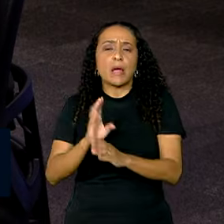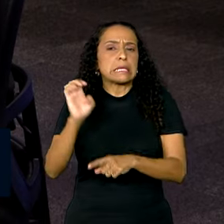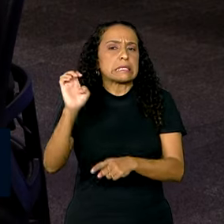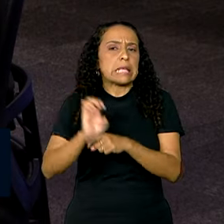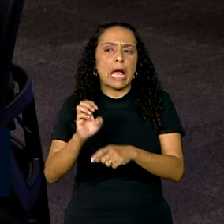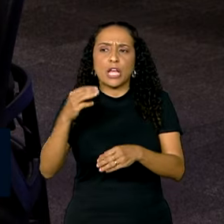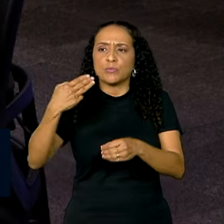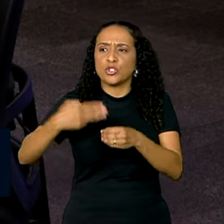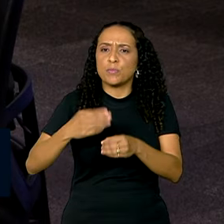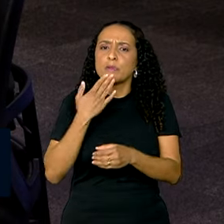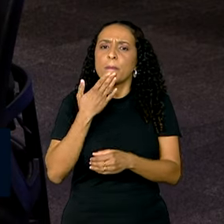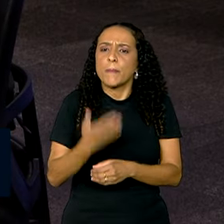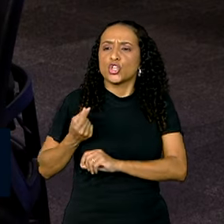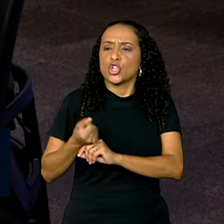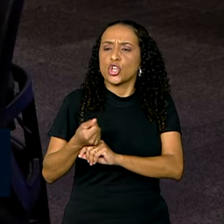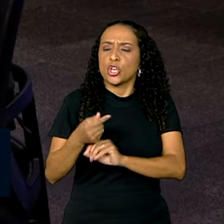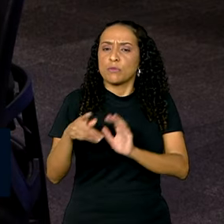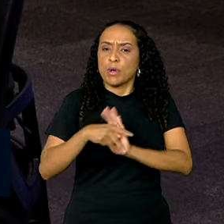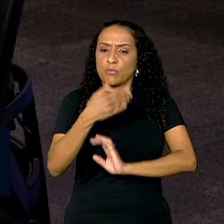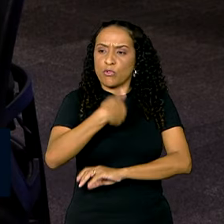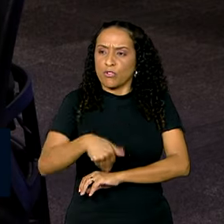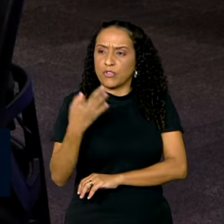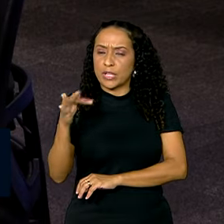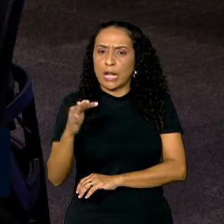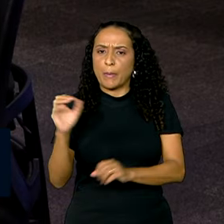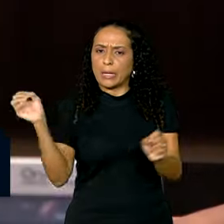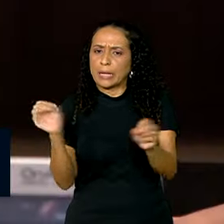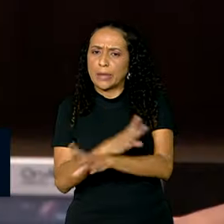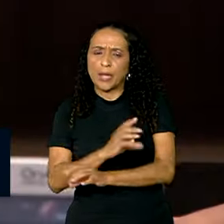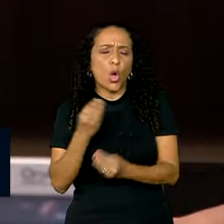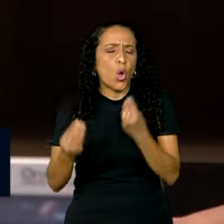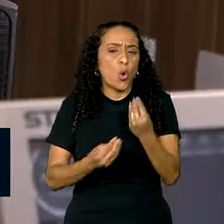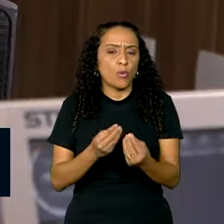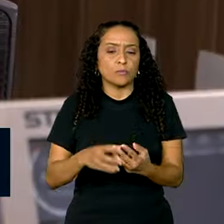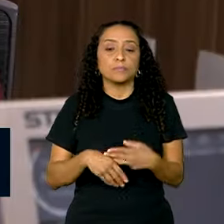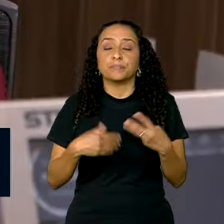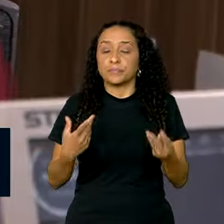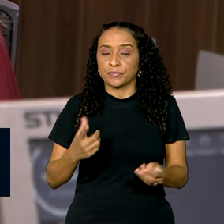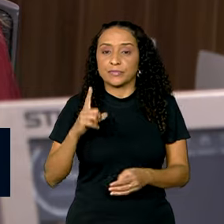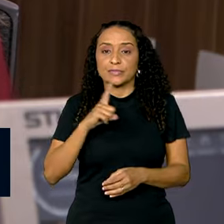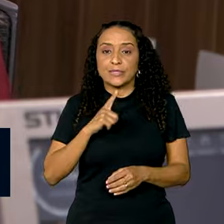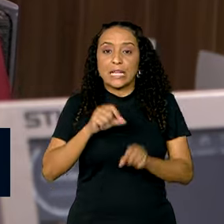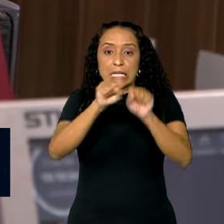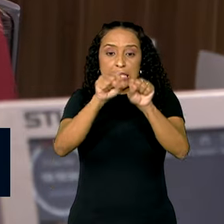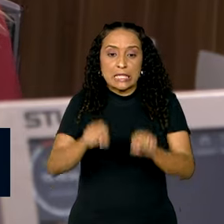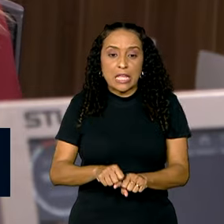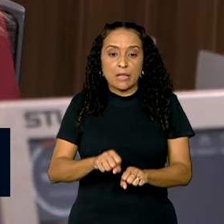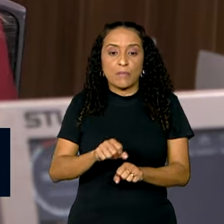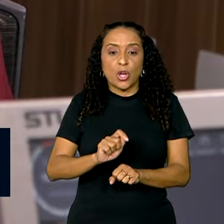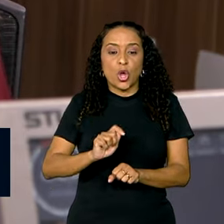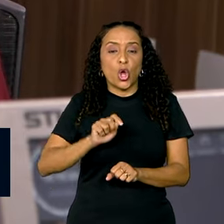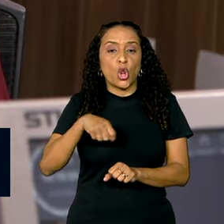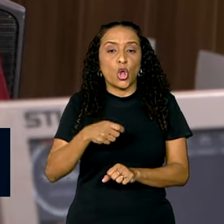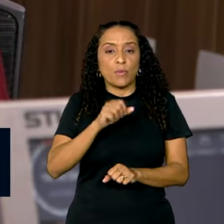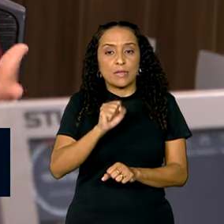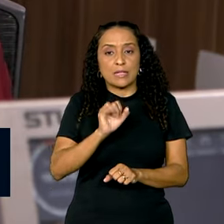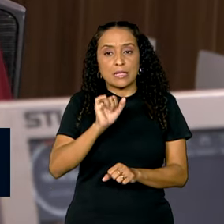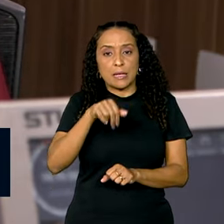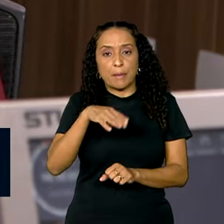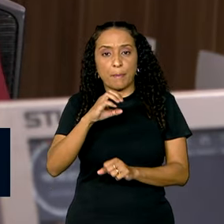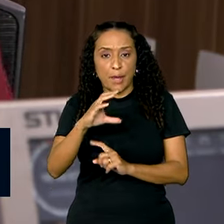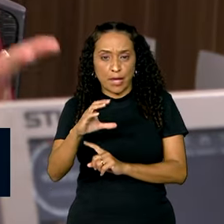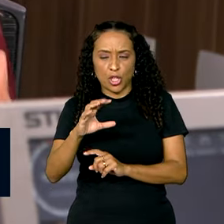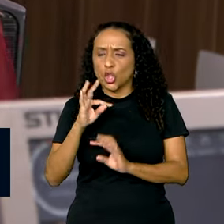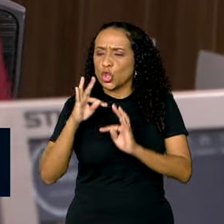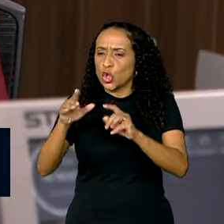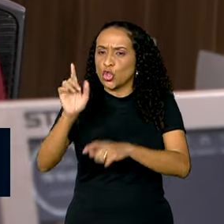solicitam os recursos ao governo federal terminar essas obras como é que funciona pois é nós temos um sistema chamado cimec na educação todo gestor